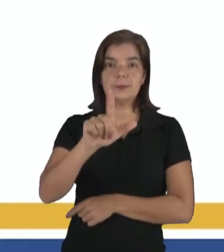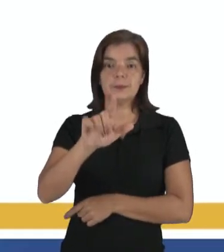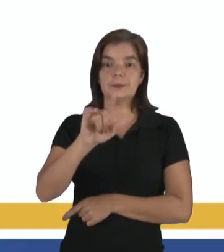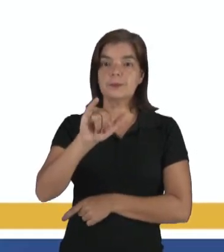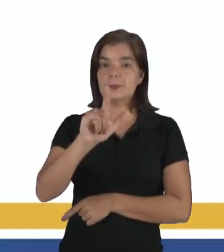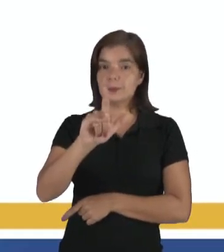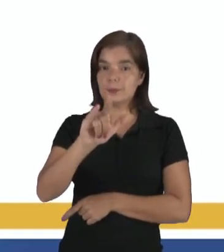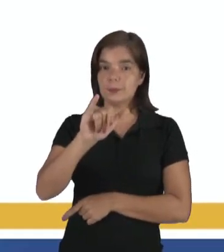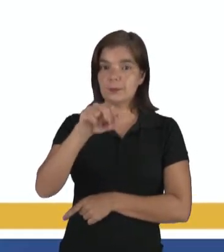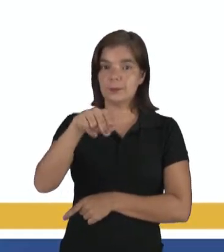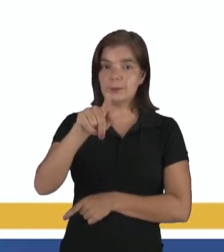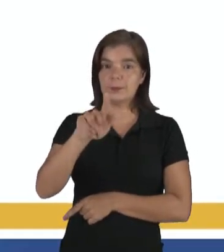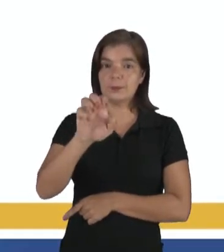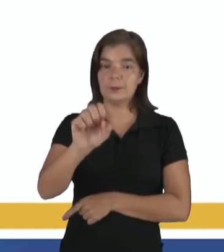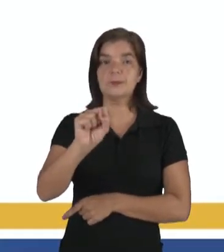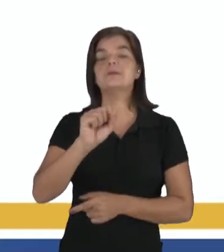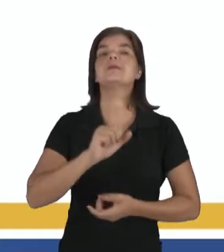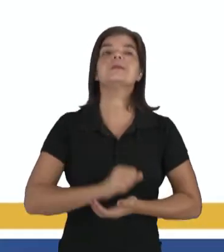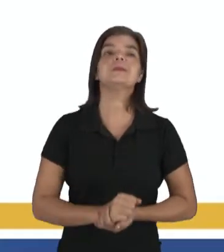selens